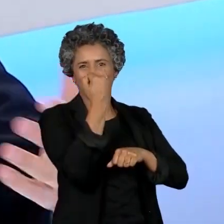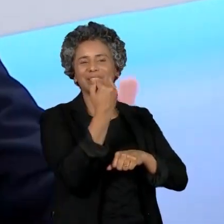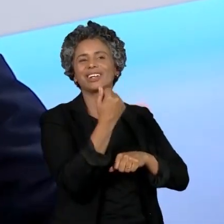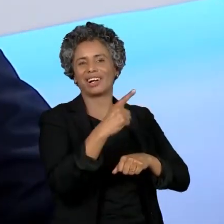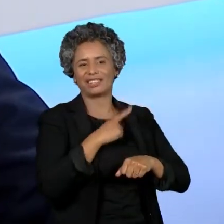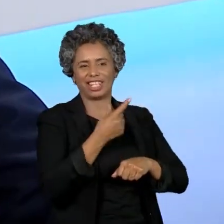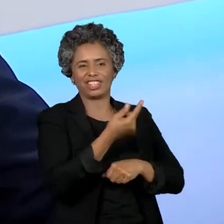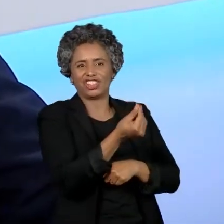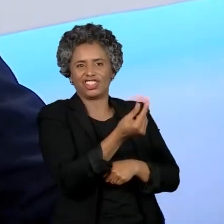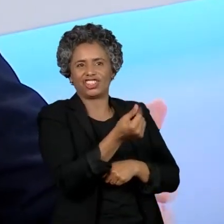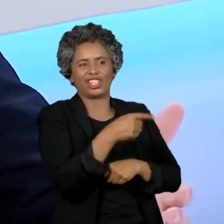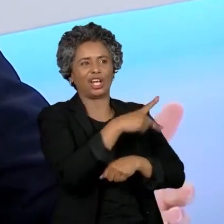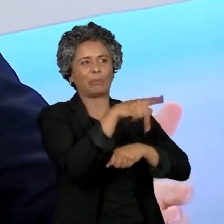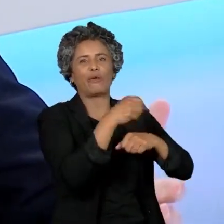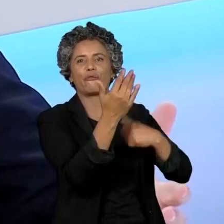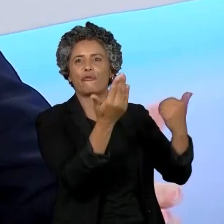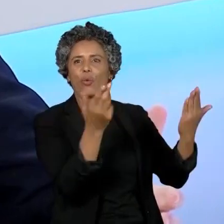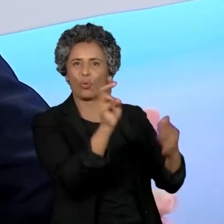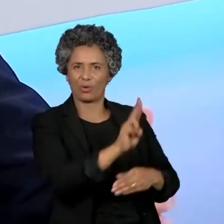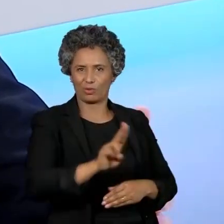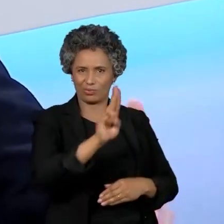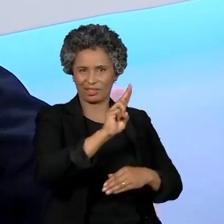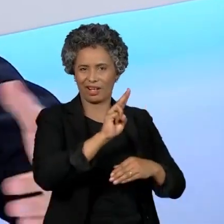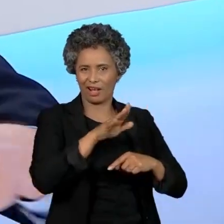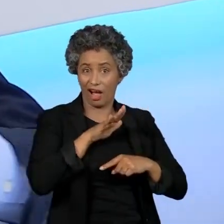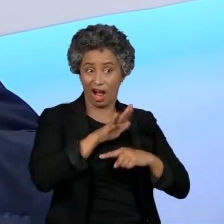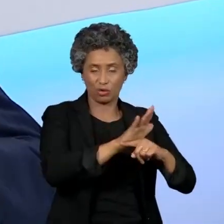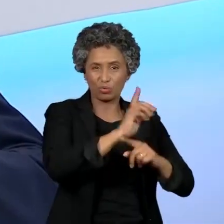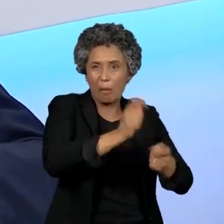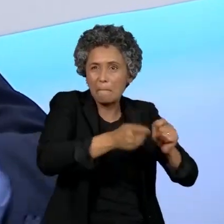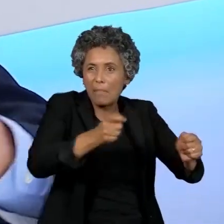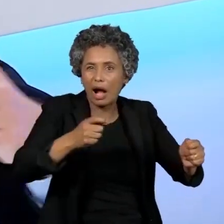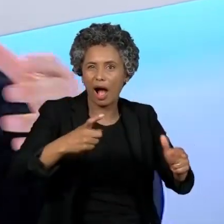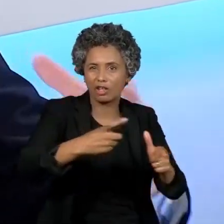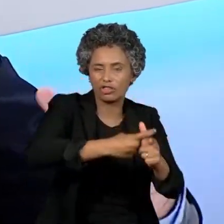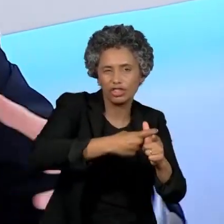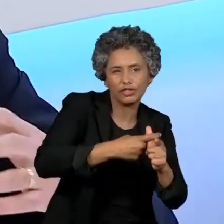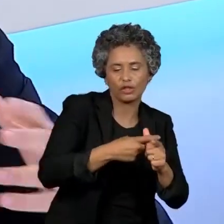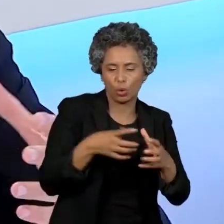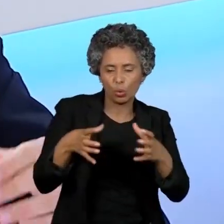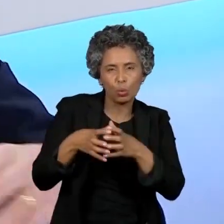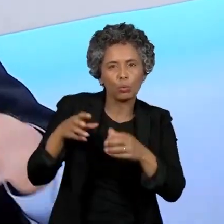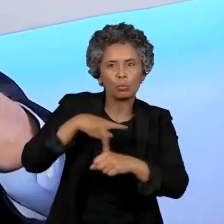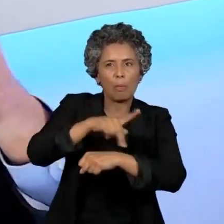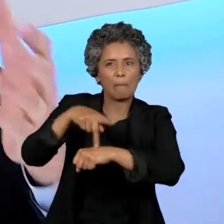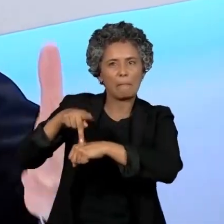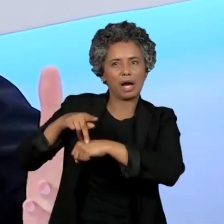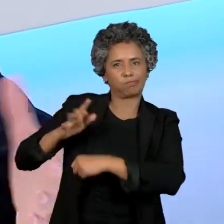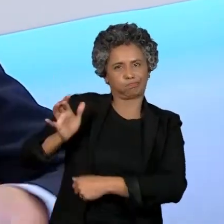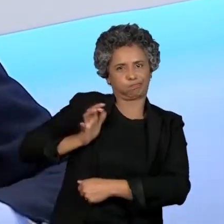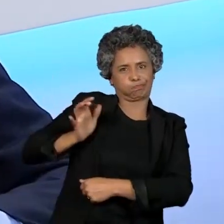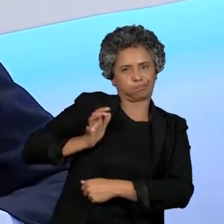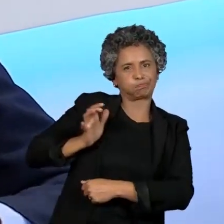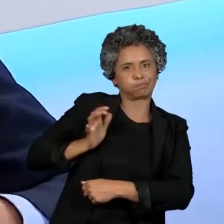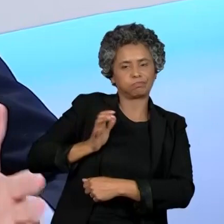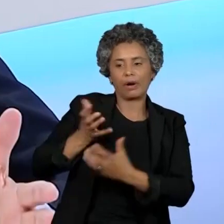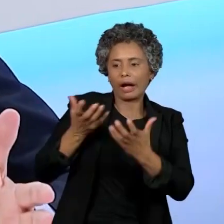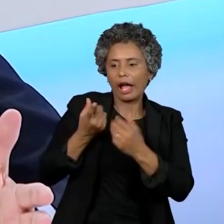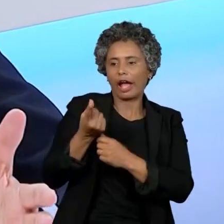pregando que se utilize outros tipos de arranjos de pagamento, BRICS ou arranjos locais ou uma outra moeda.